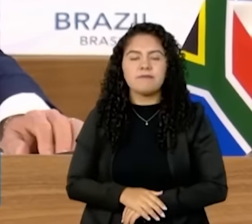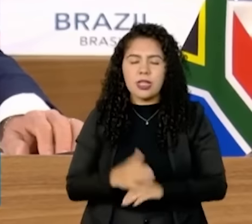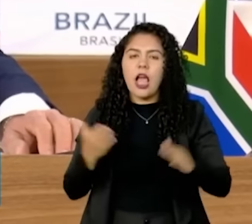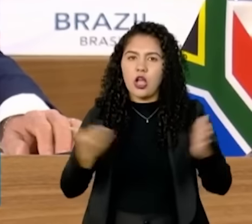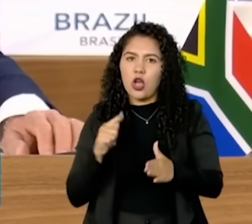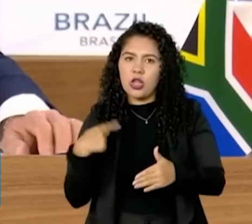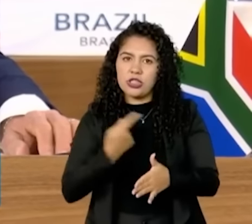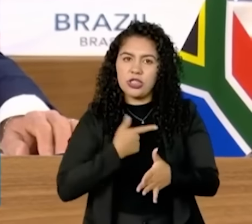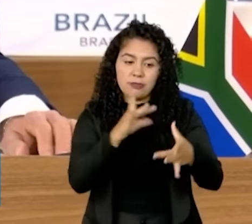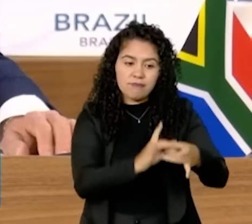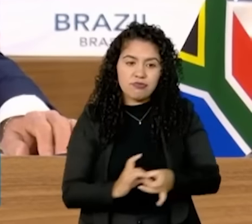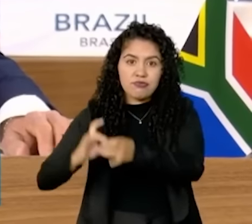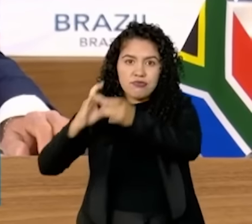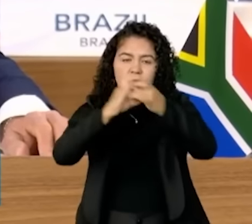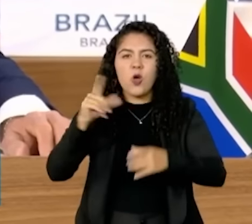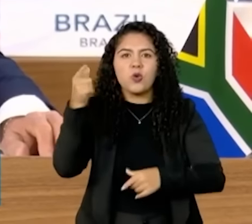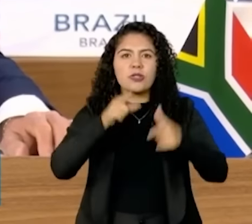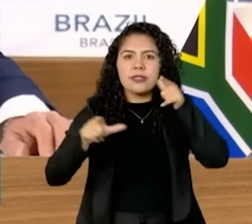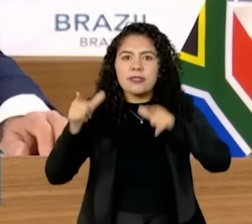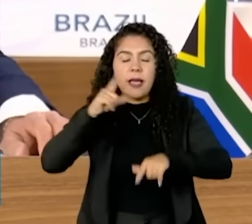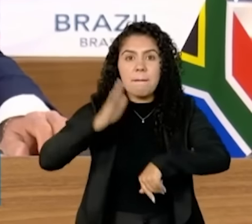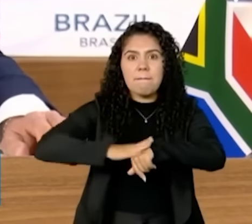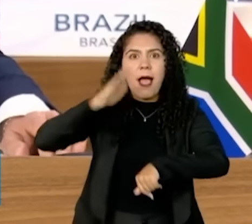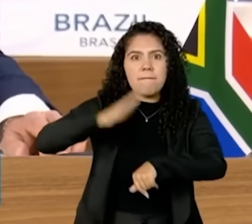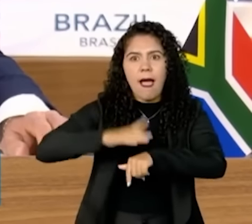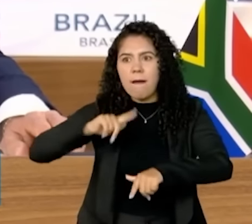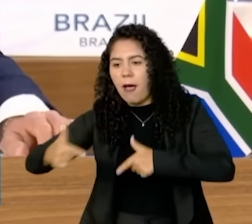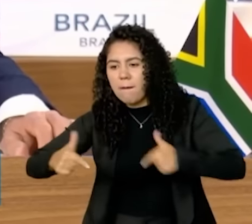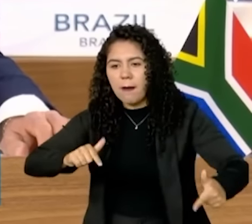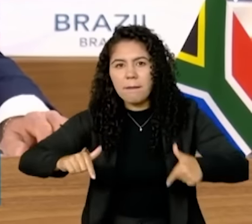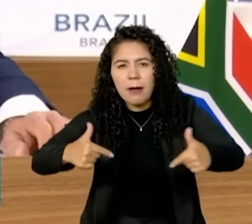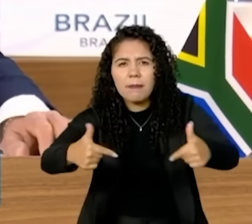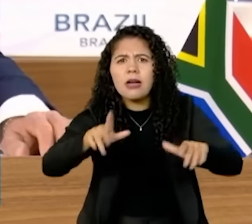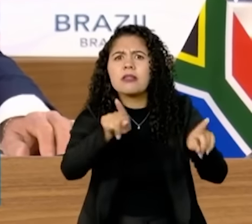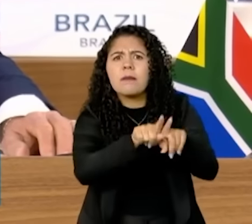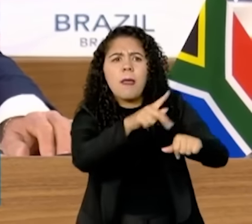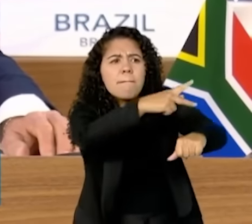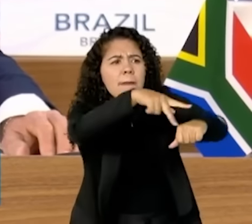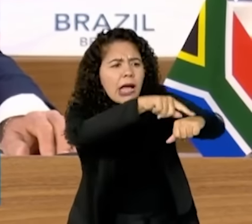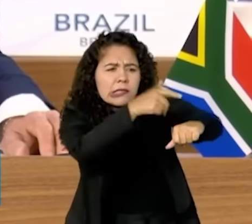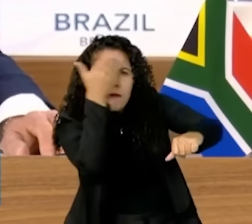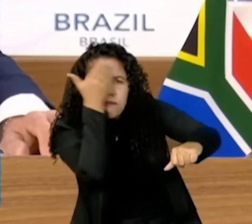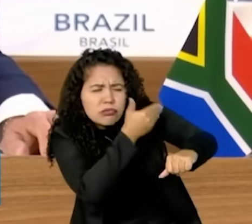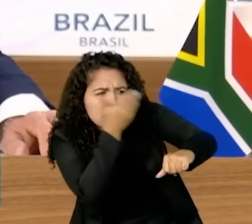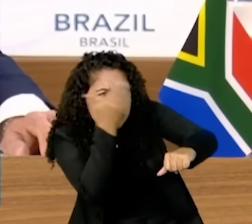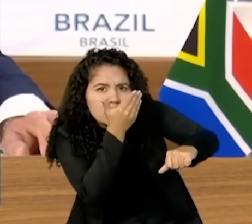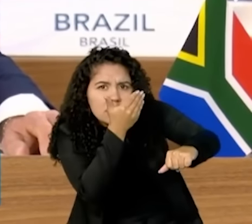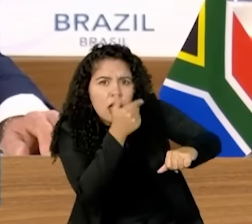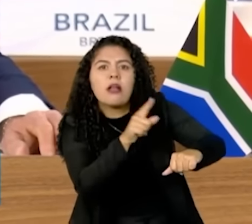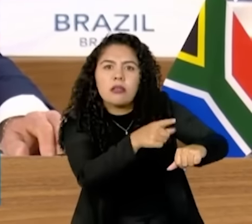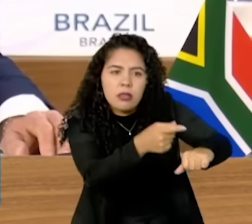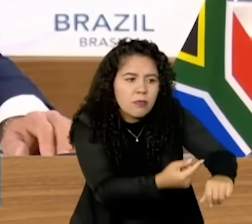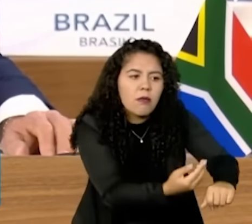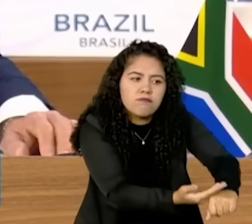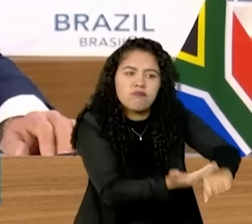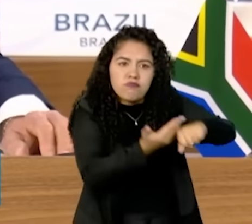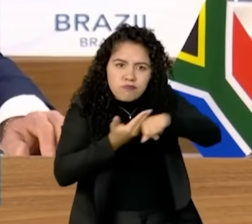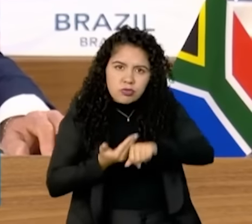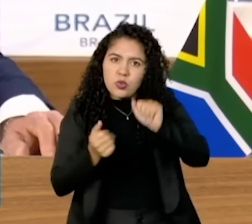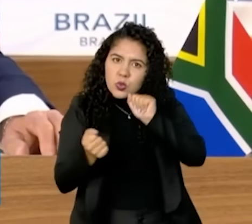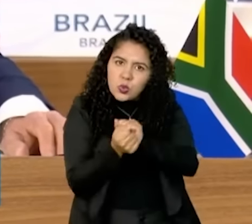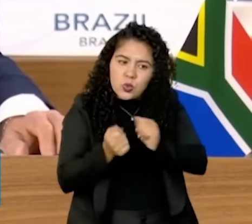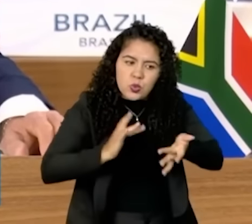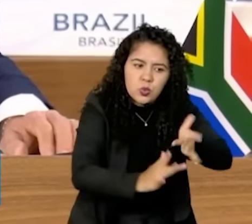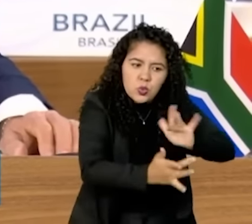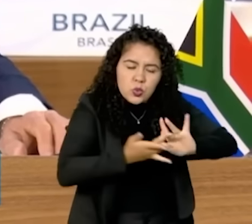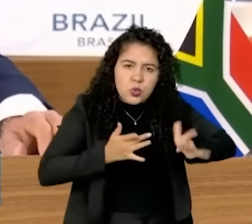faremos muito mais. Aqueles que sempre foram invisíveis estarão ao centro da agenda internacional.